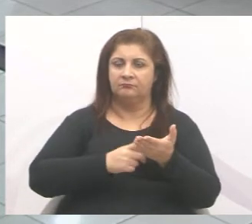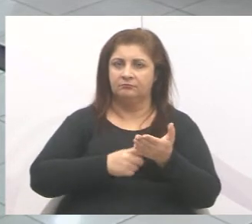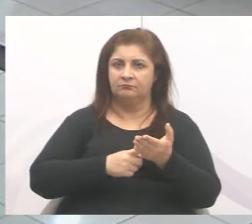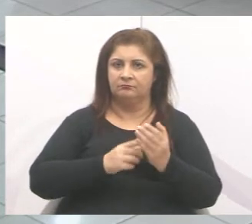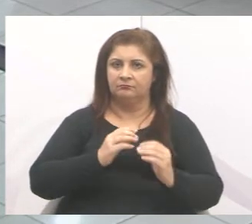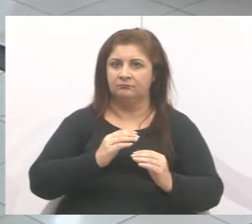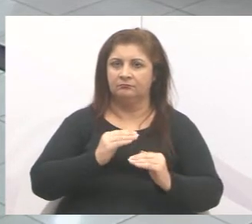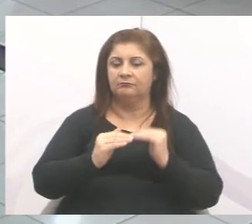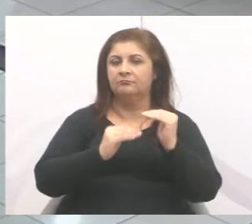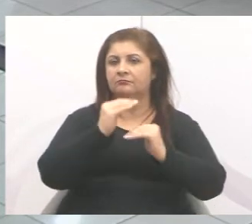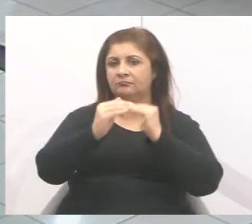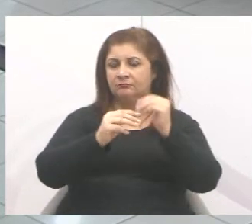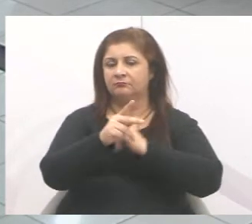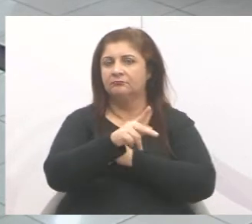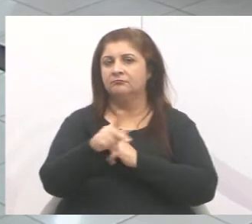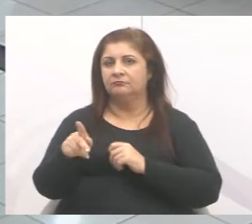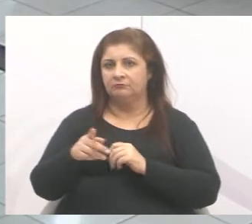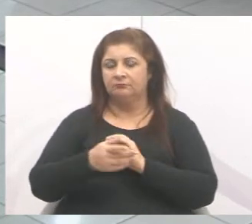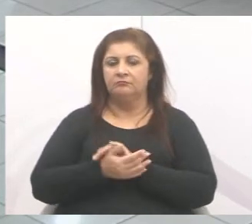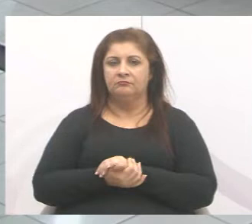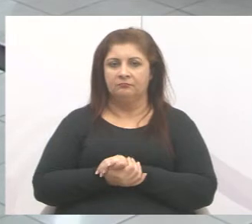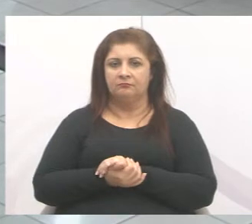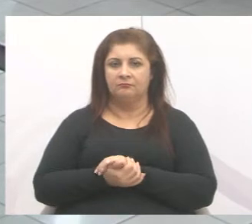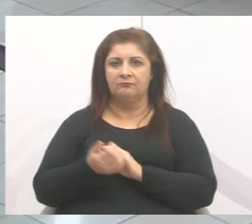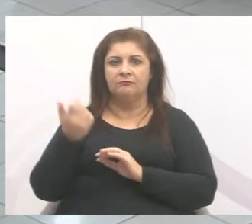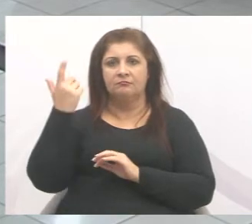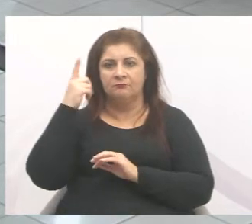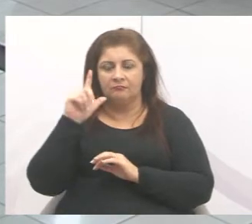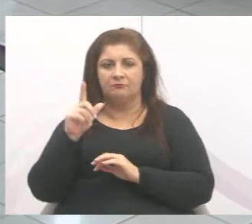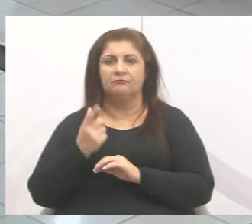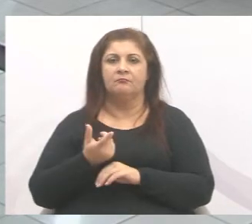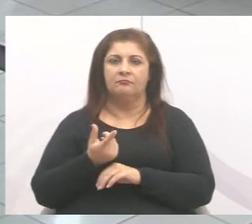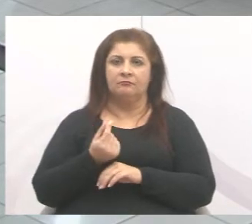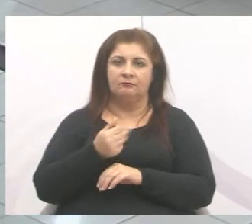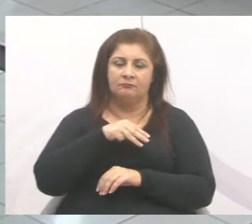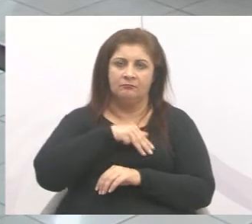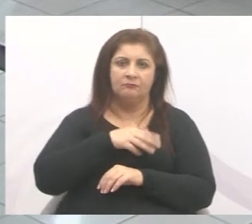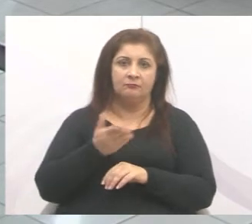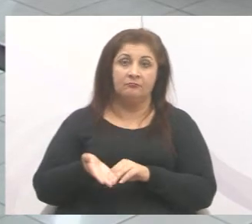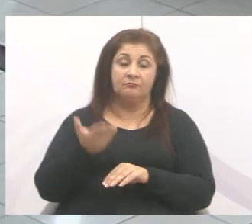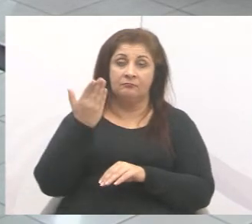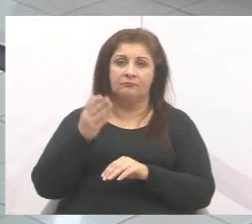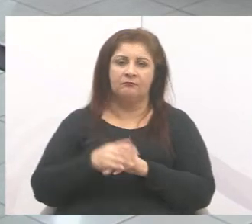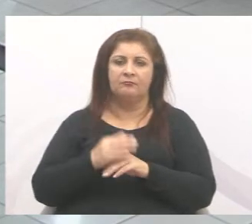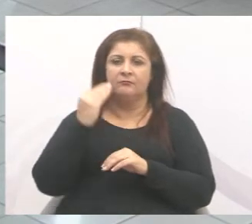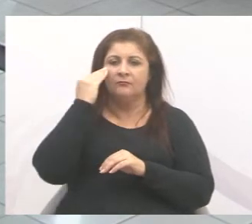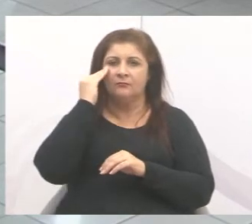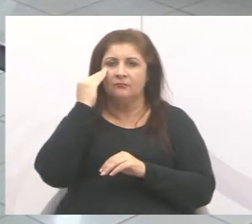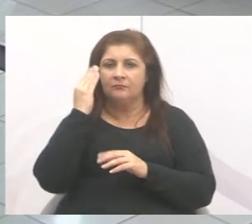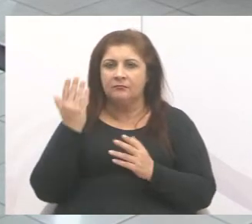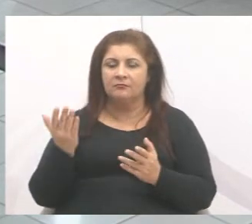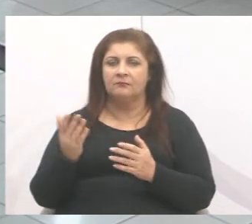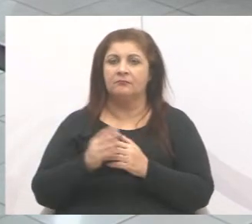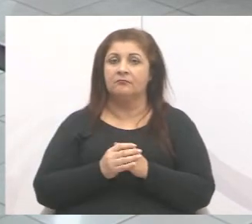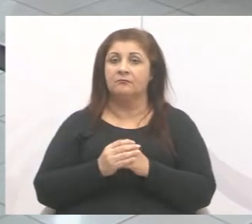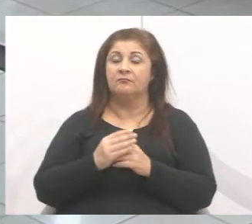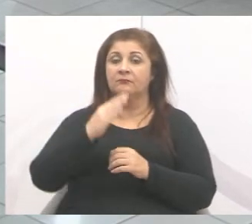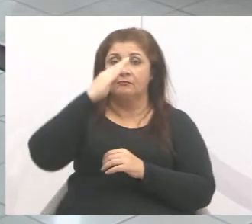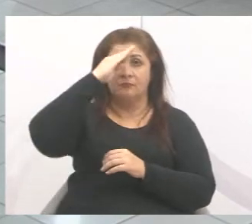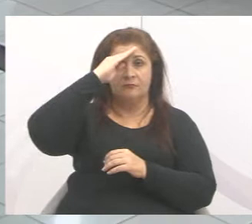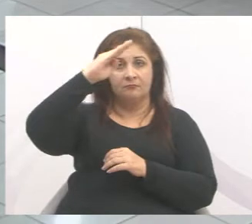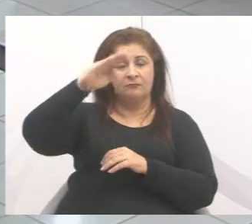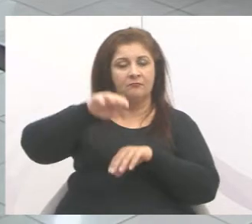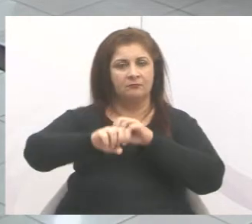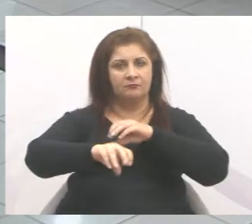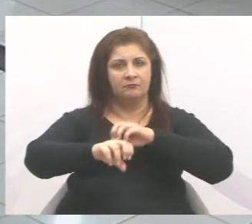plano de carreira dos professores para dar uma valorização no ensino, entendendo que a peça fundamental do